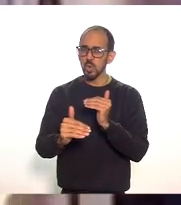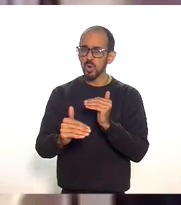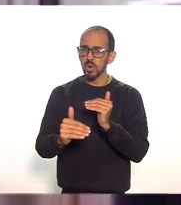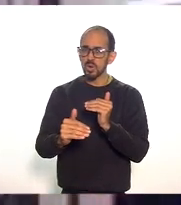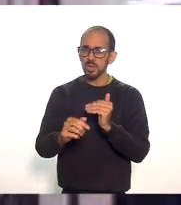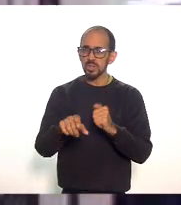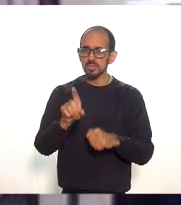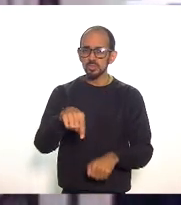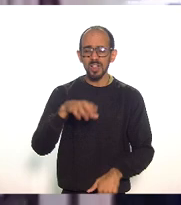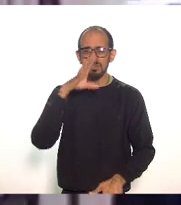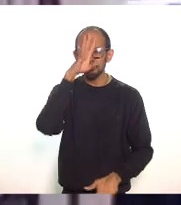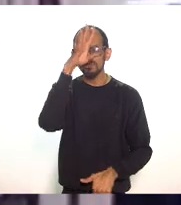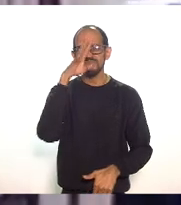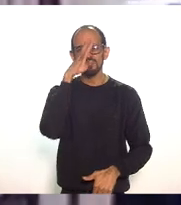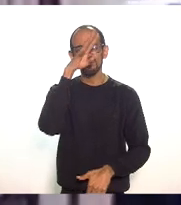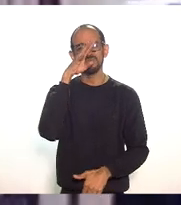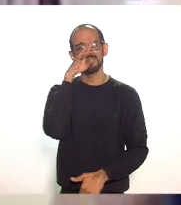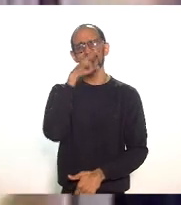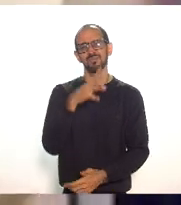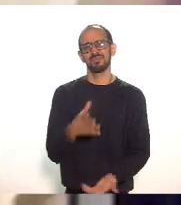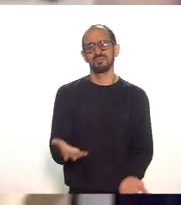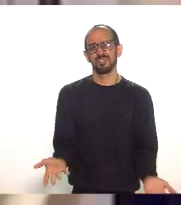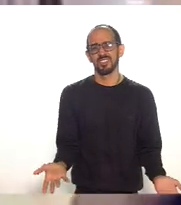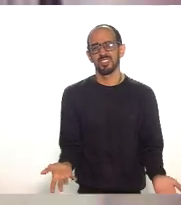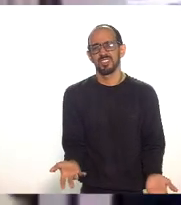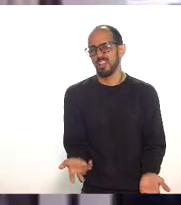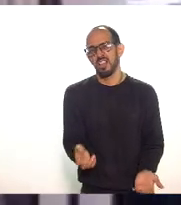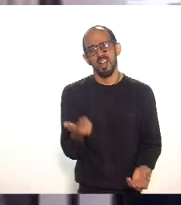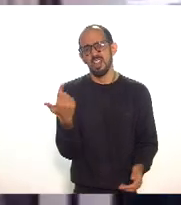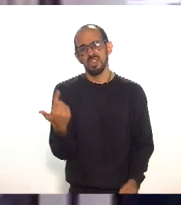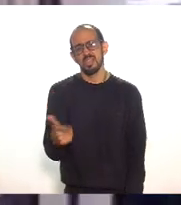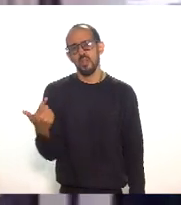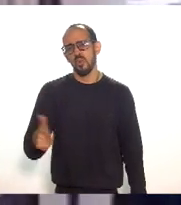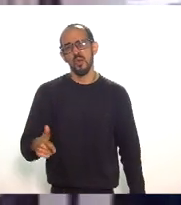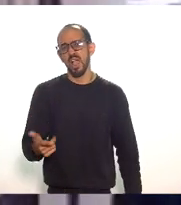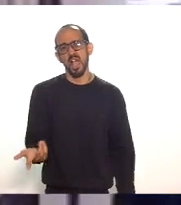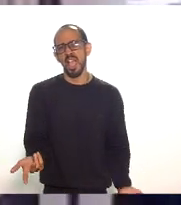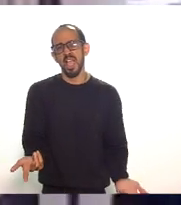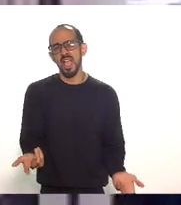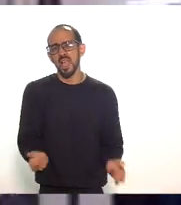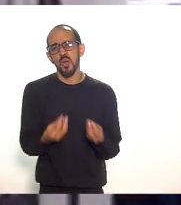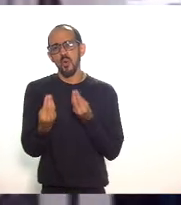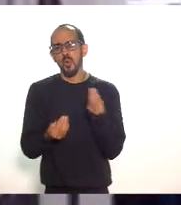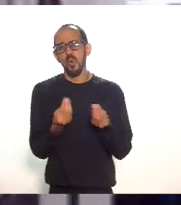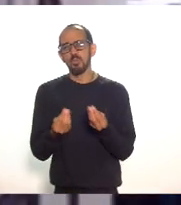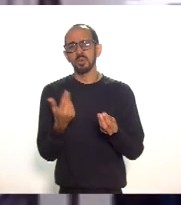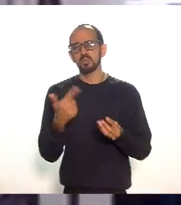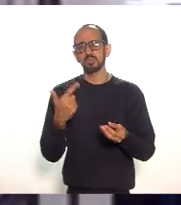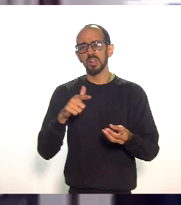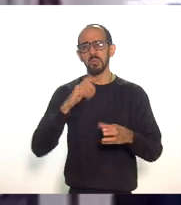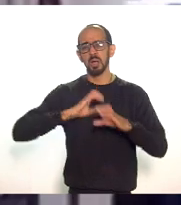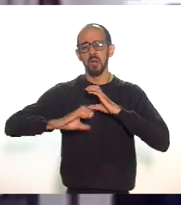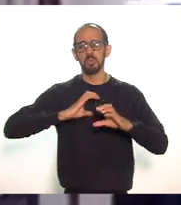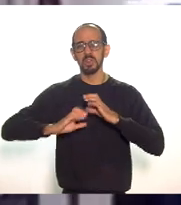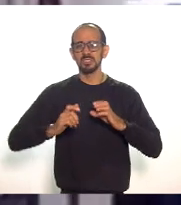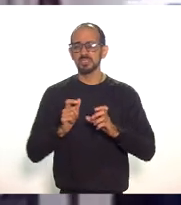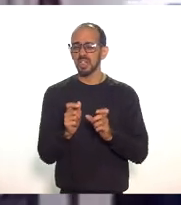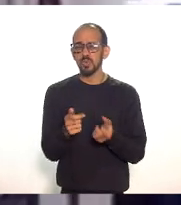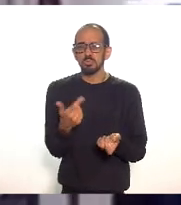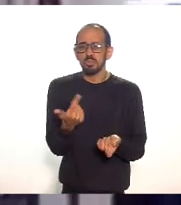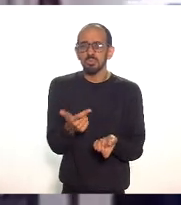um escárnio, entendeu? Quer dizer, não existir um pronunciamento, uma palavra sequer,